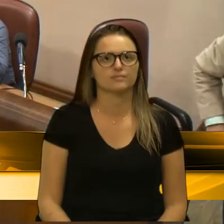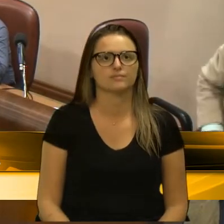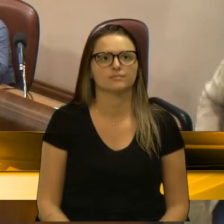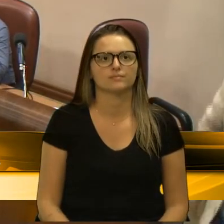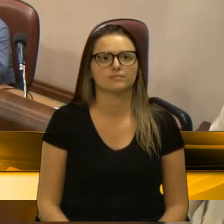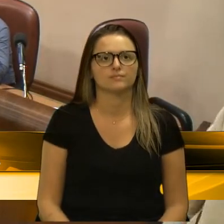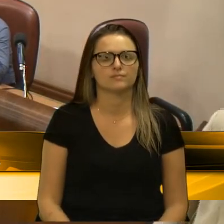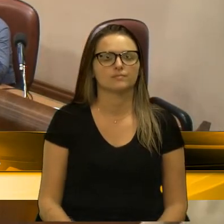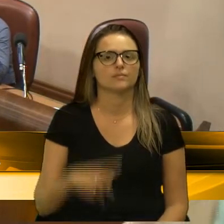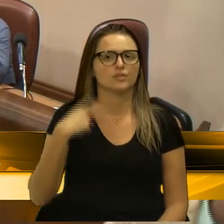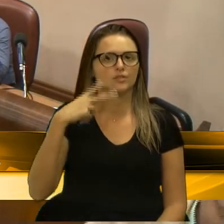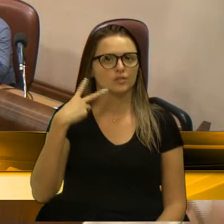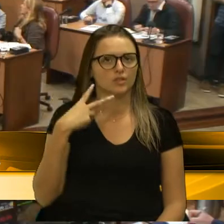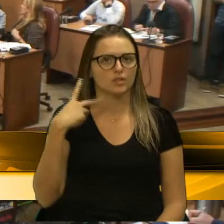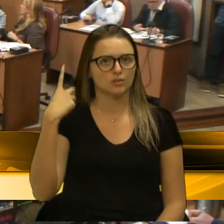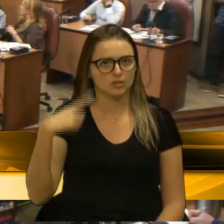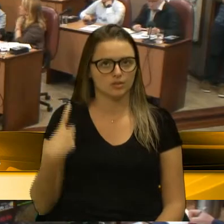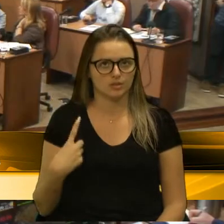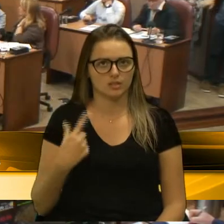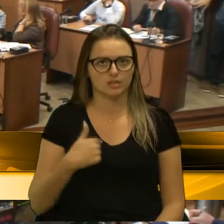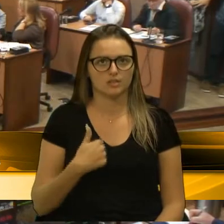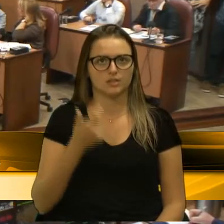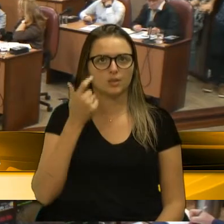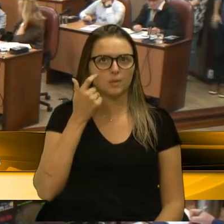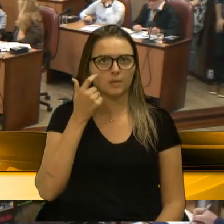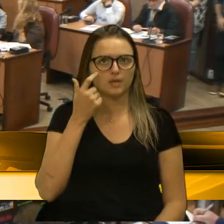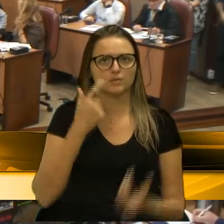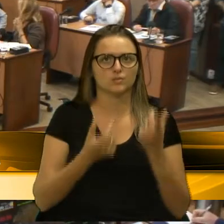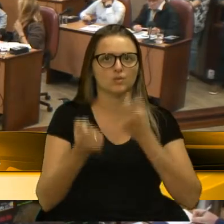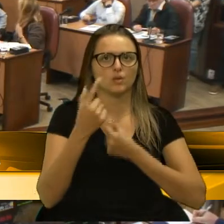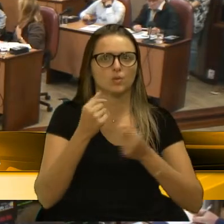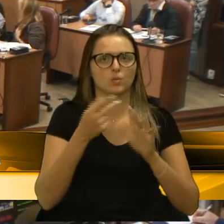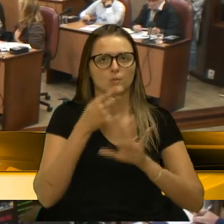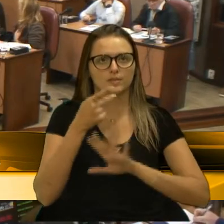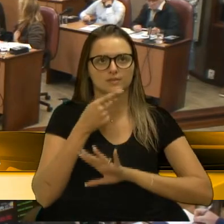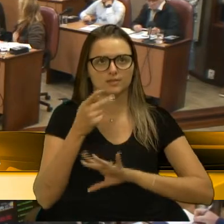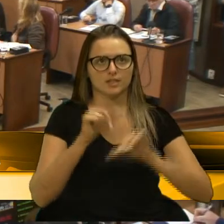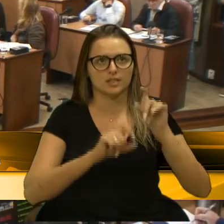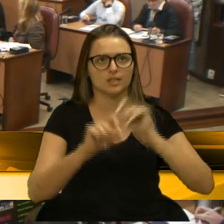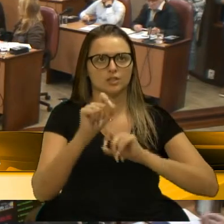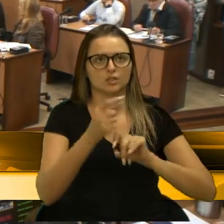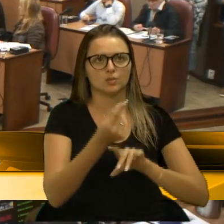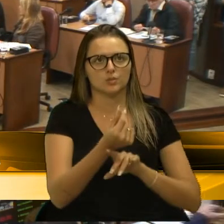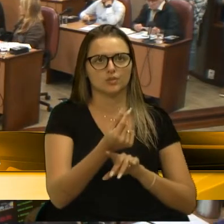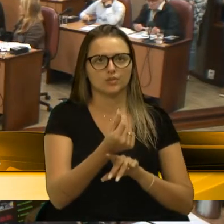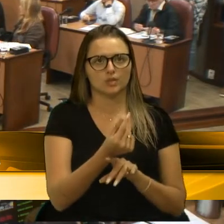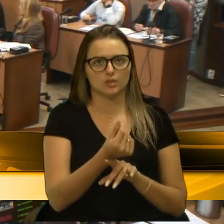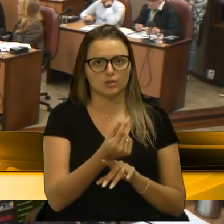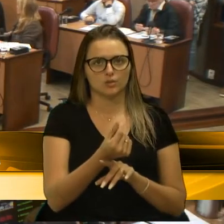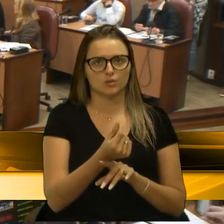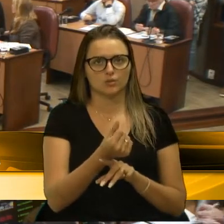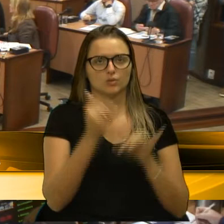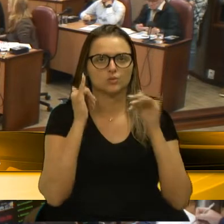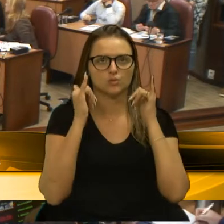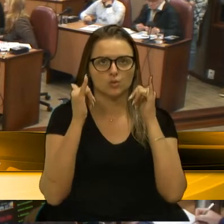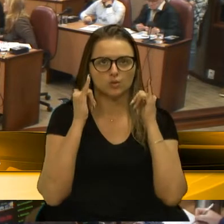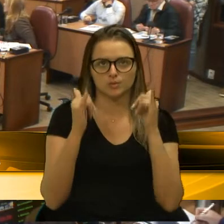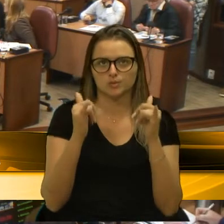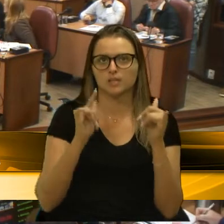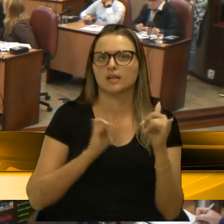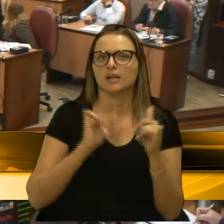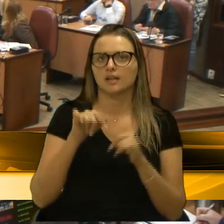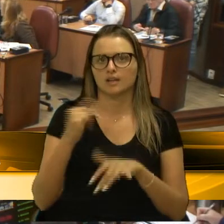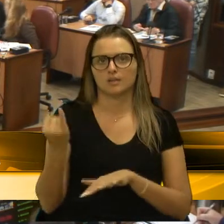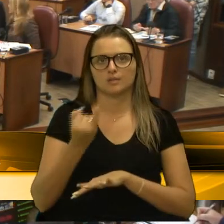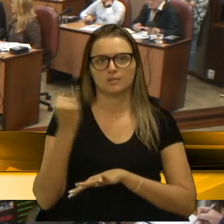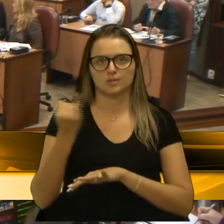Vereadora Denise, penso que algumas falas com relação à tarifa do transporte, elas são essenciais para